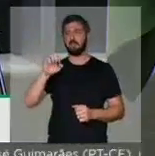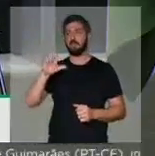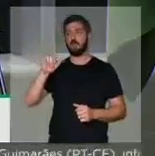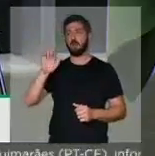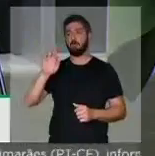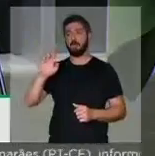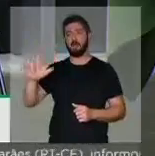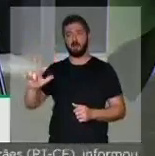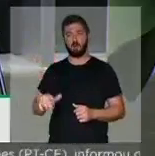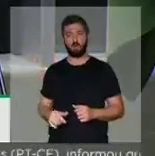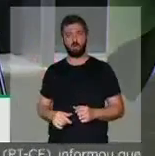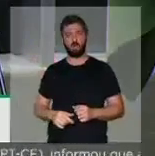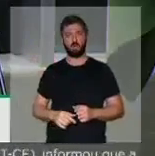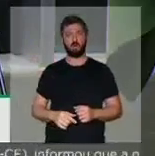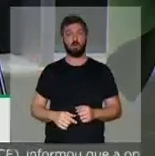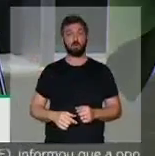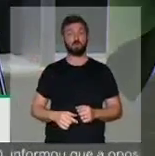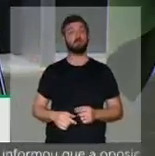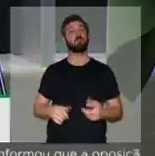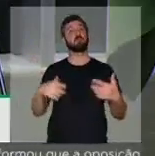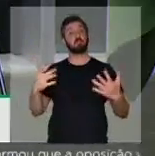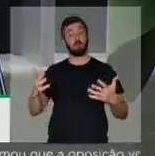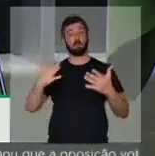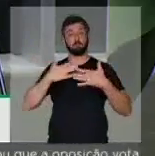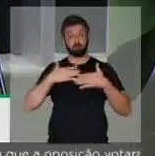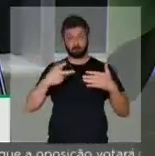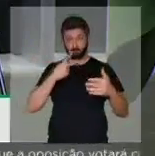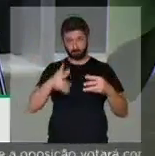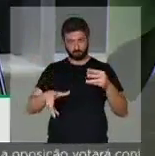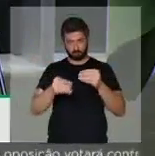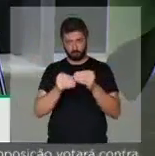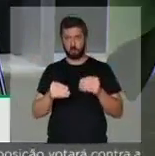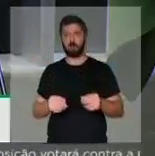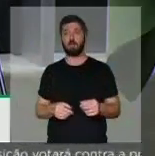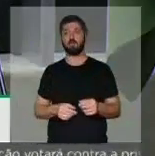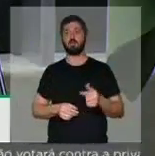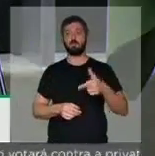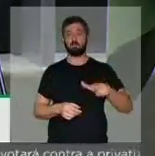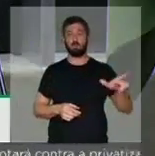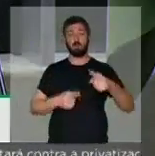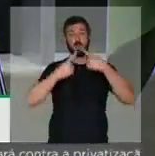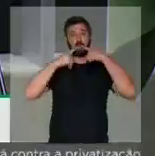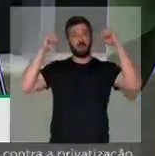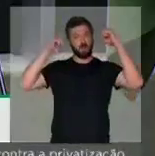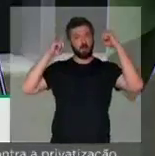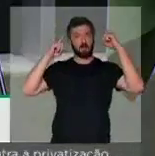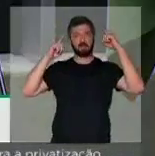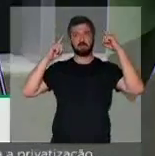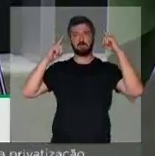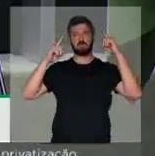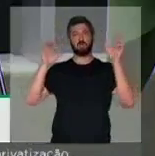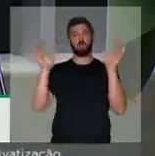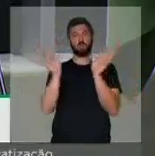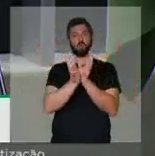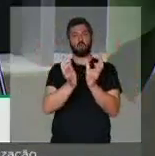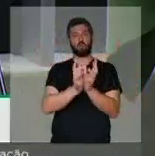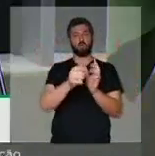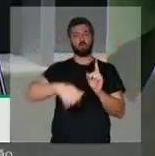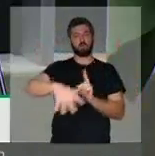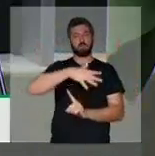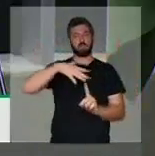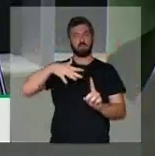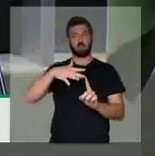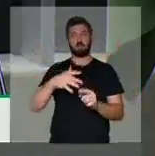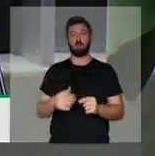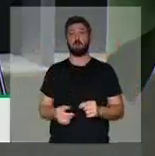E para concluir, senhor presidente, coloco aqui ainda uma outra reclamação de uma categoria na